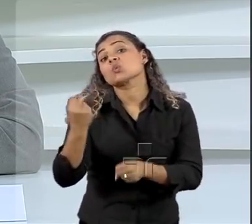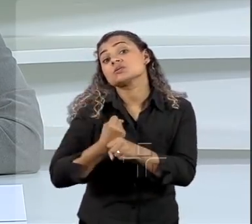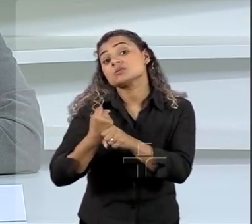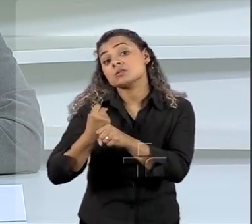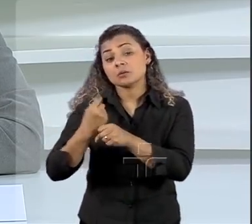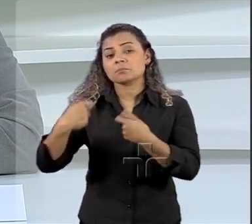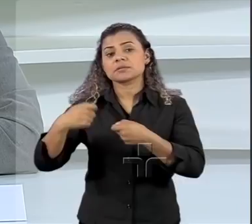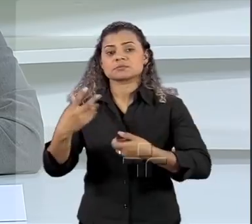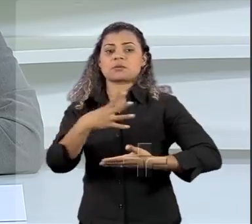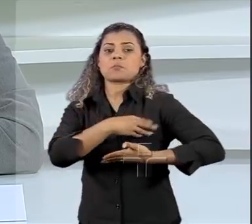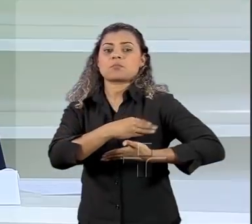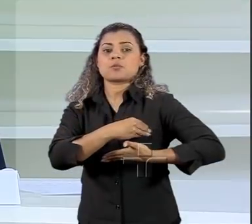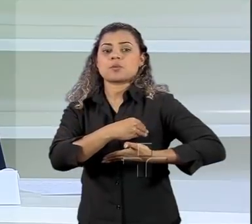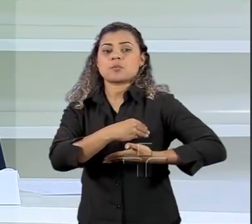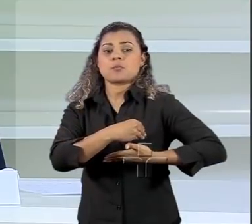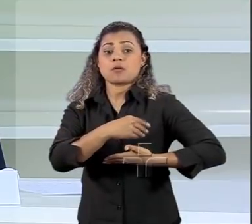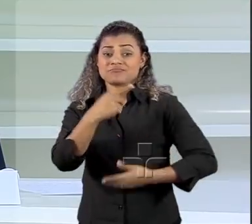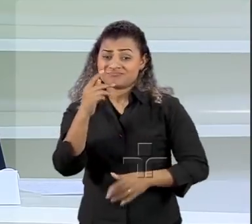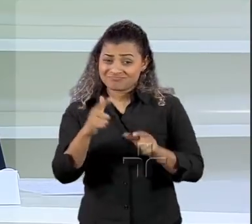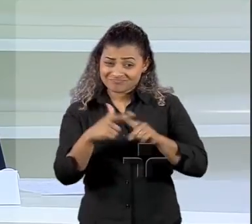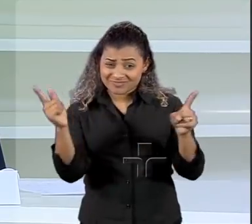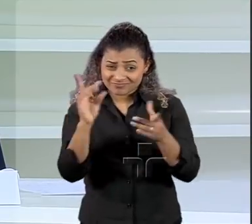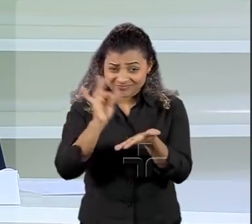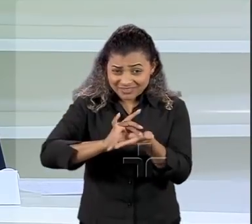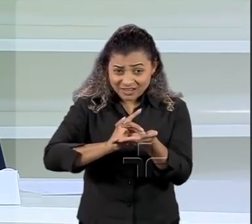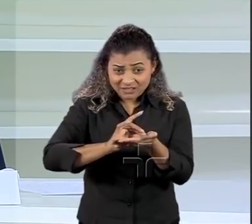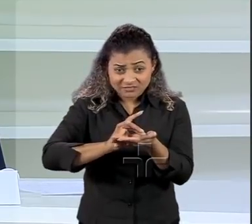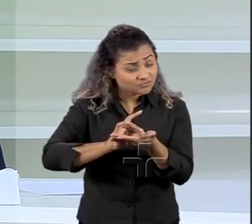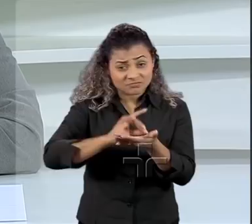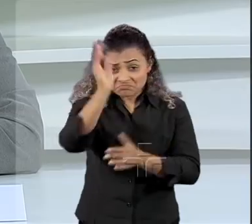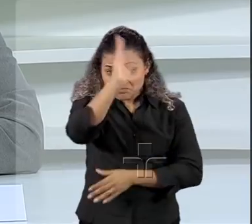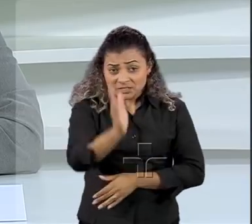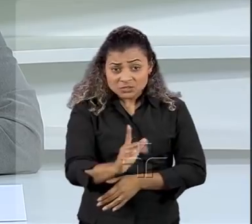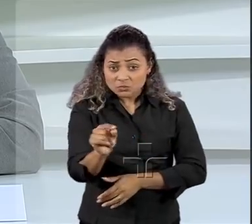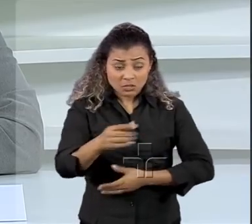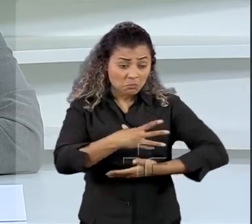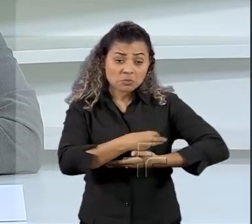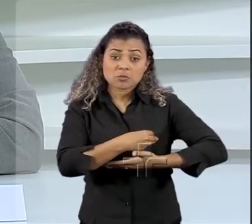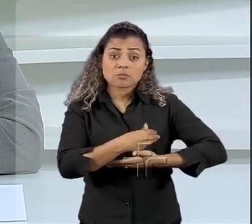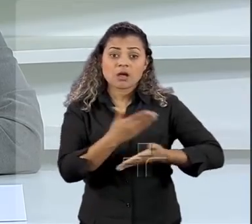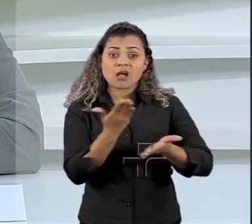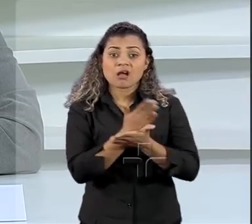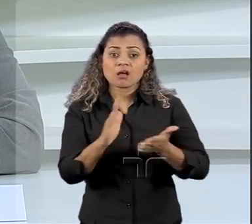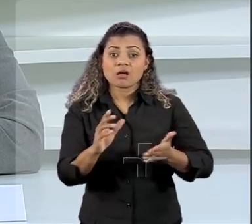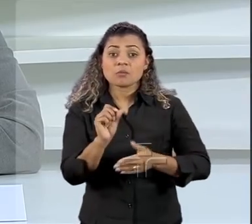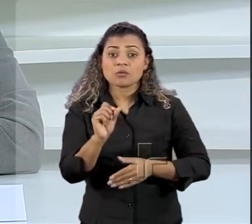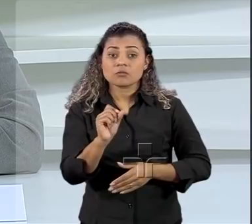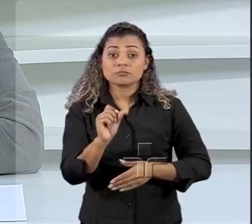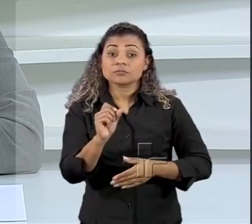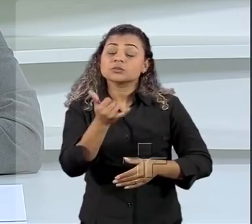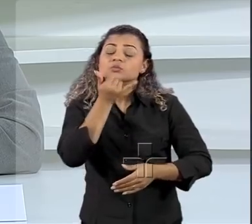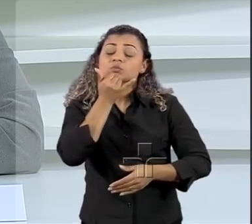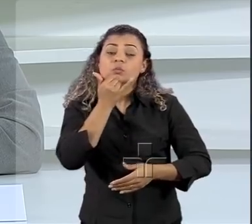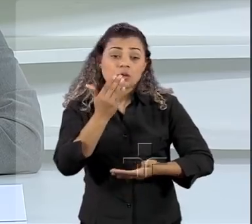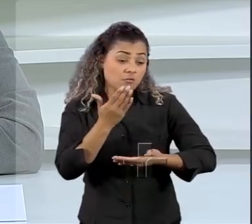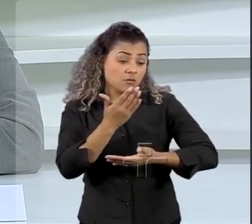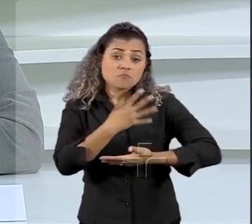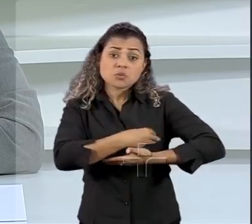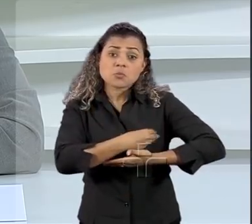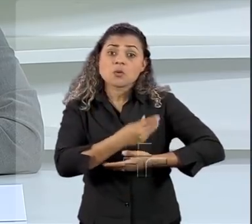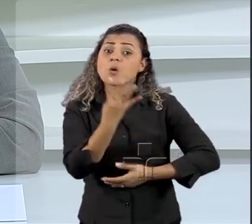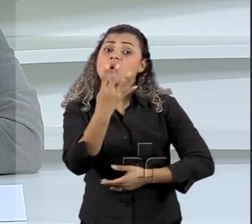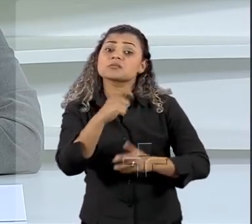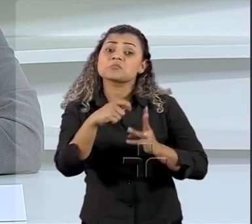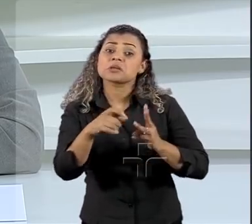Em geral, assim, no Brasil, nós desmamamos as crianças em torno de 4 anos. Perdão, em torno de 4 meses,